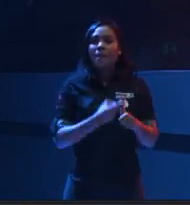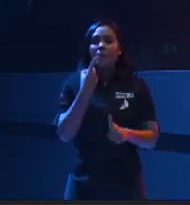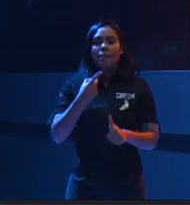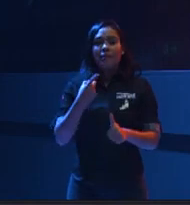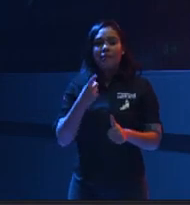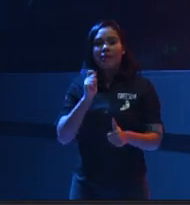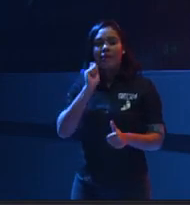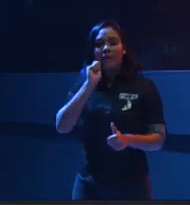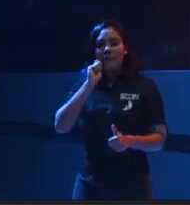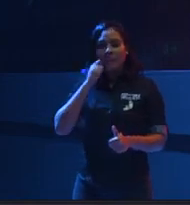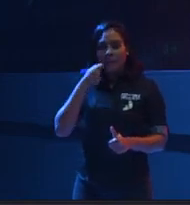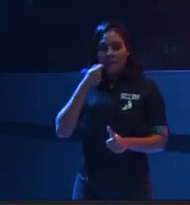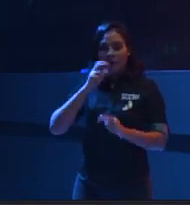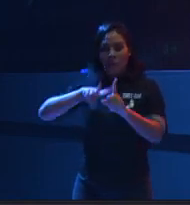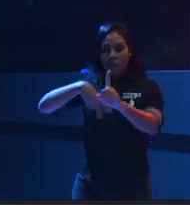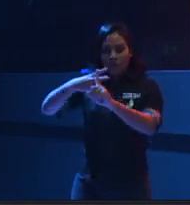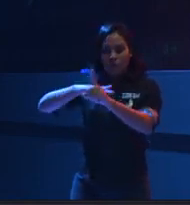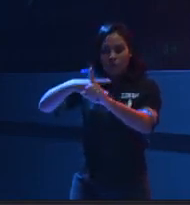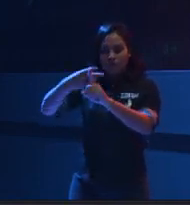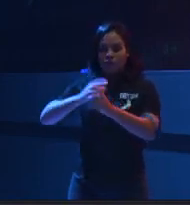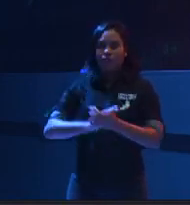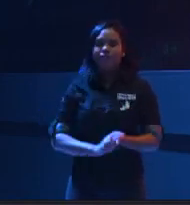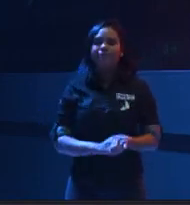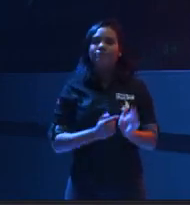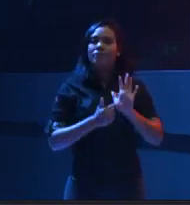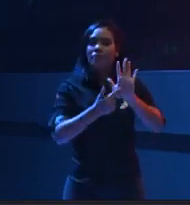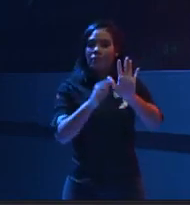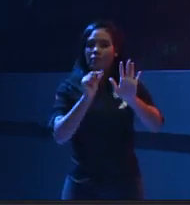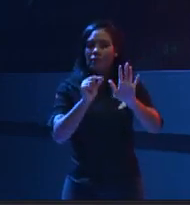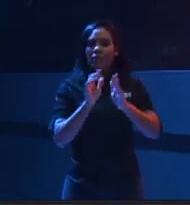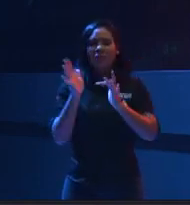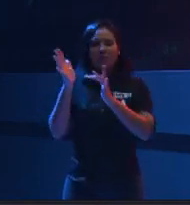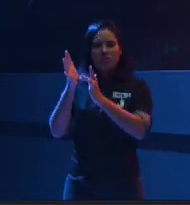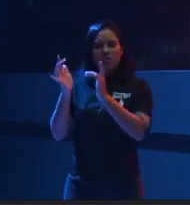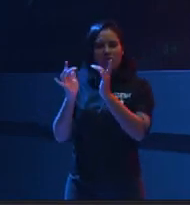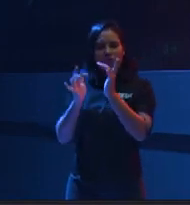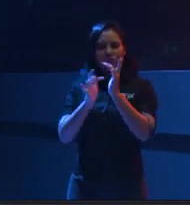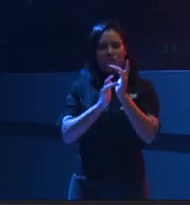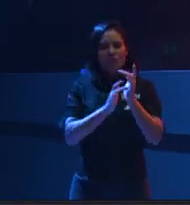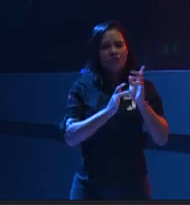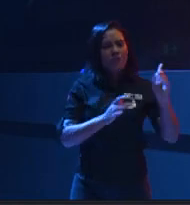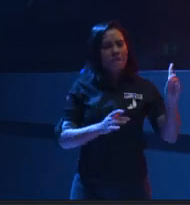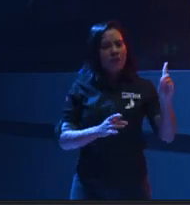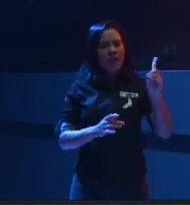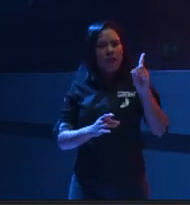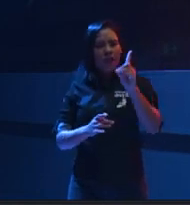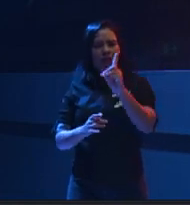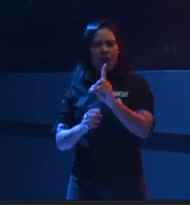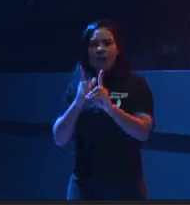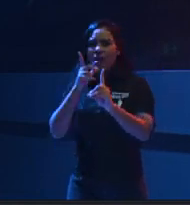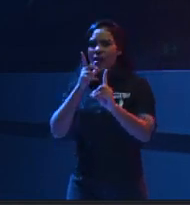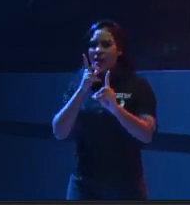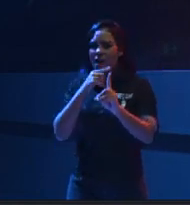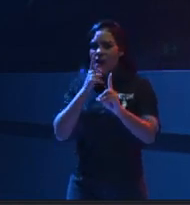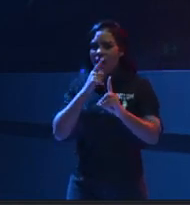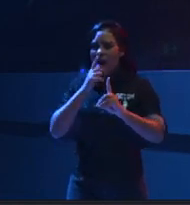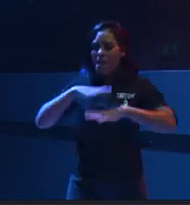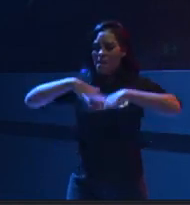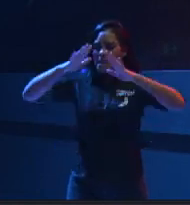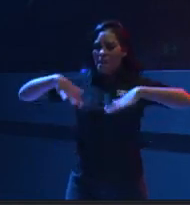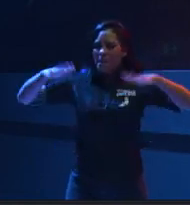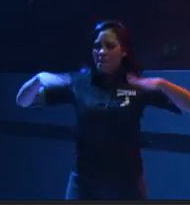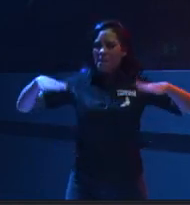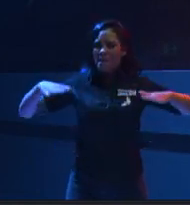pães algum tempo depois Jesus Partiu para outra margem do mar da